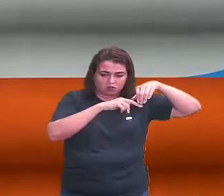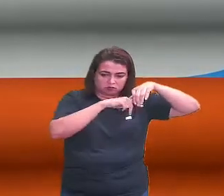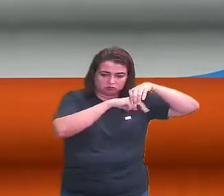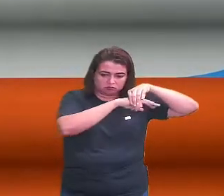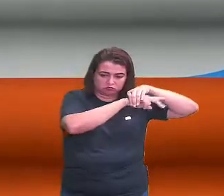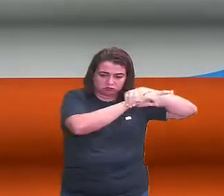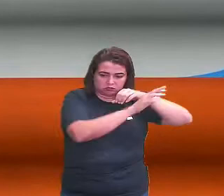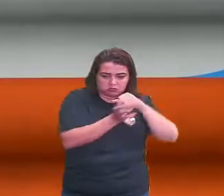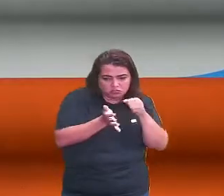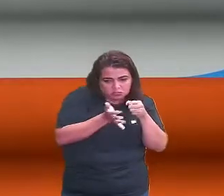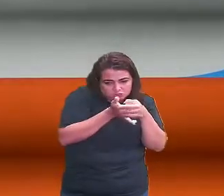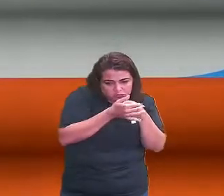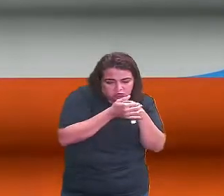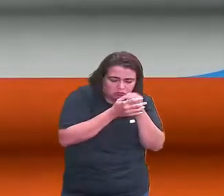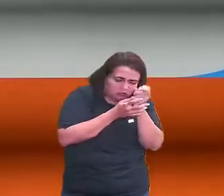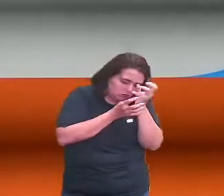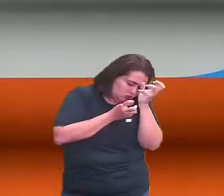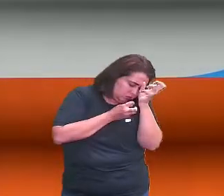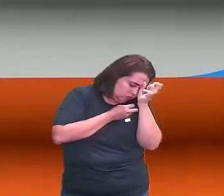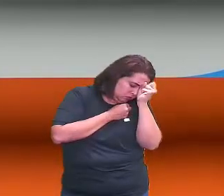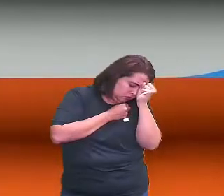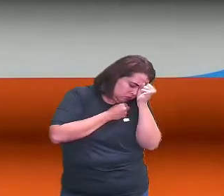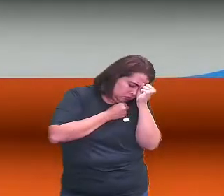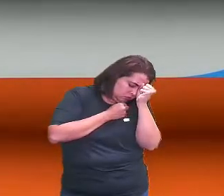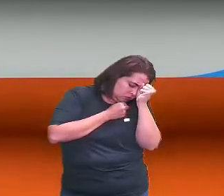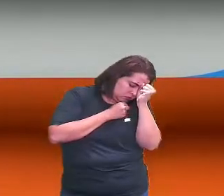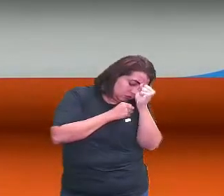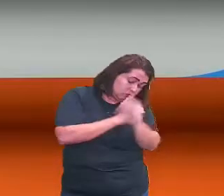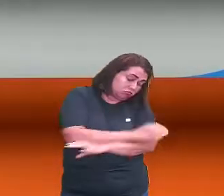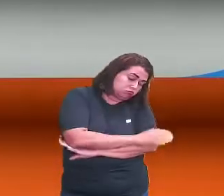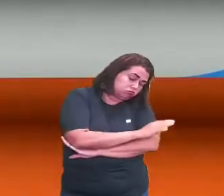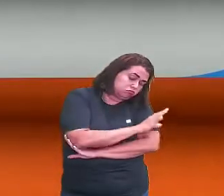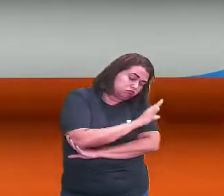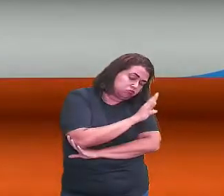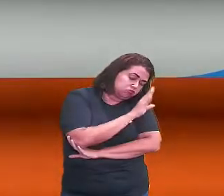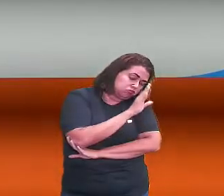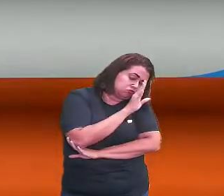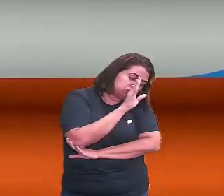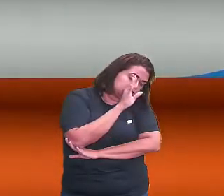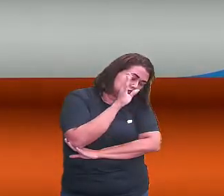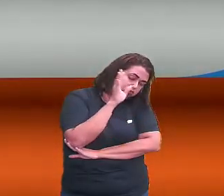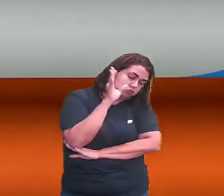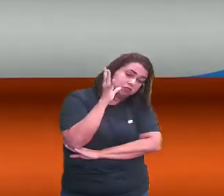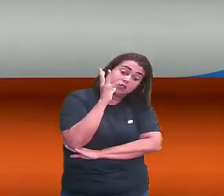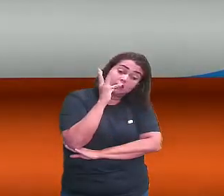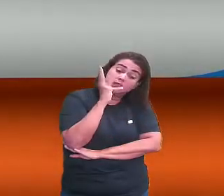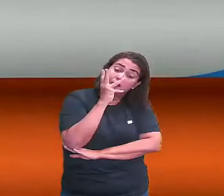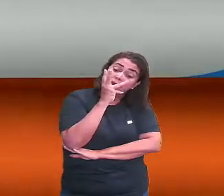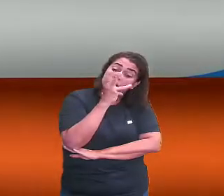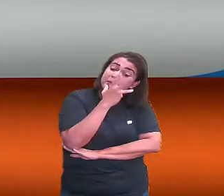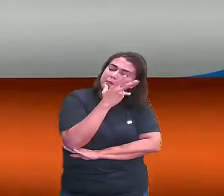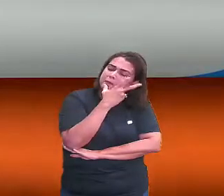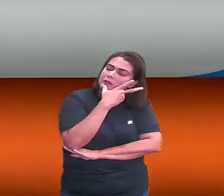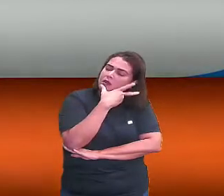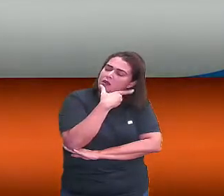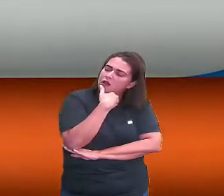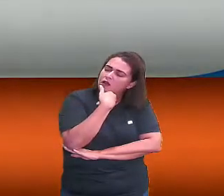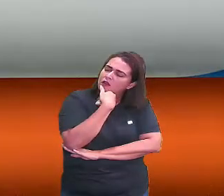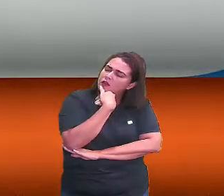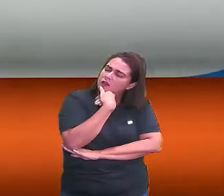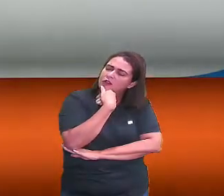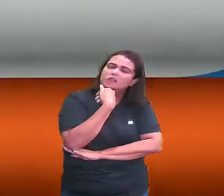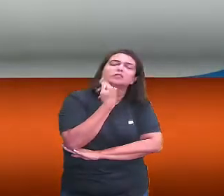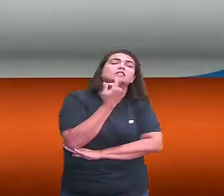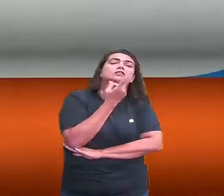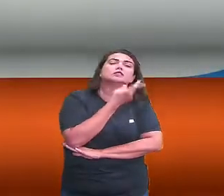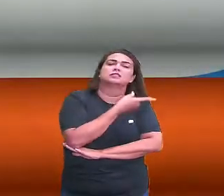o inverno todo. Se chama hibernação. E Douglas estava acordando da hibernação, tá bom? Vamos lá.